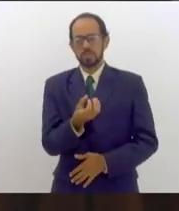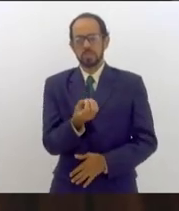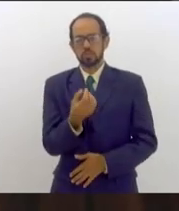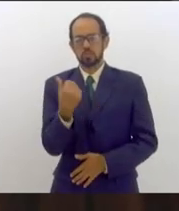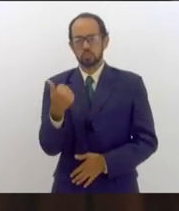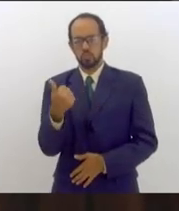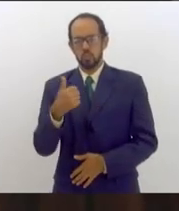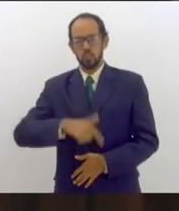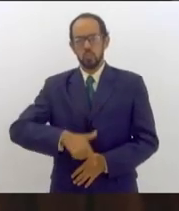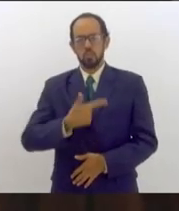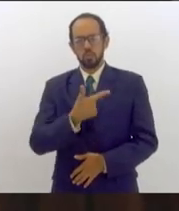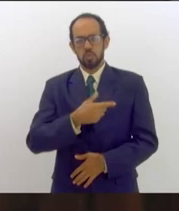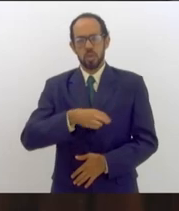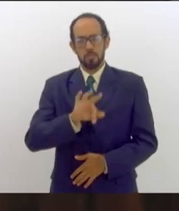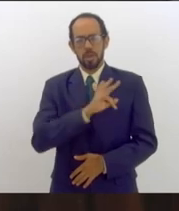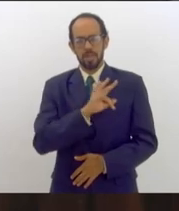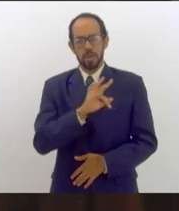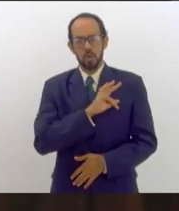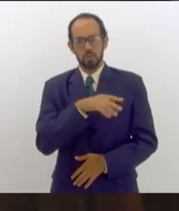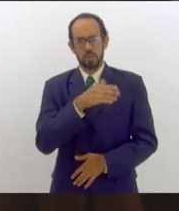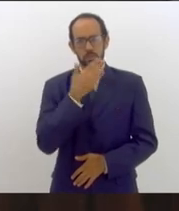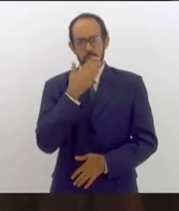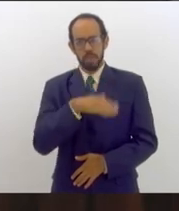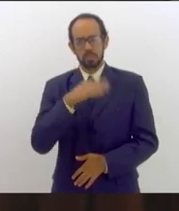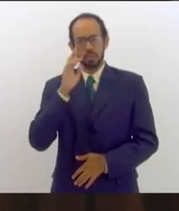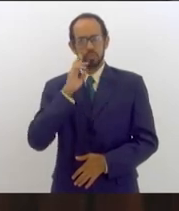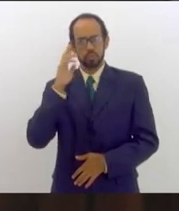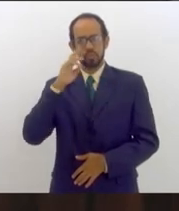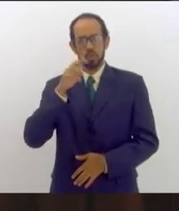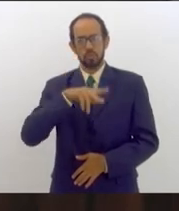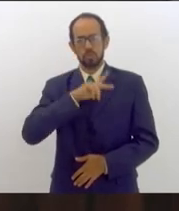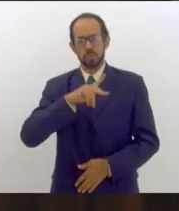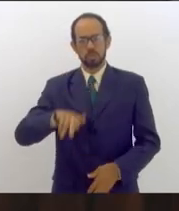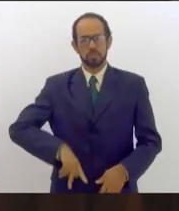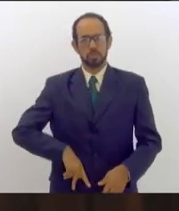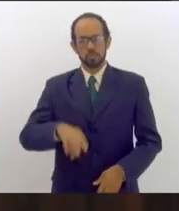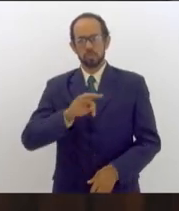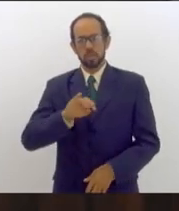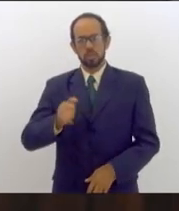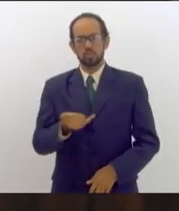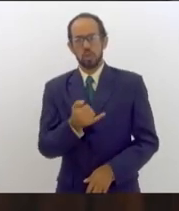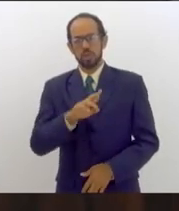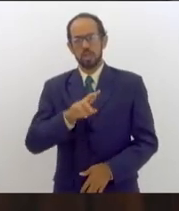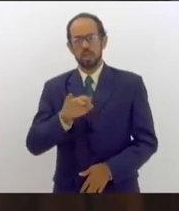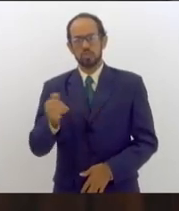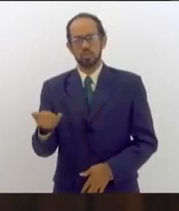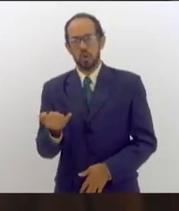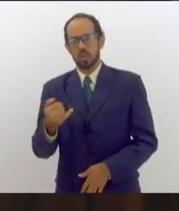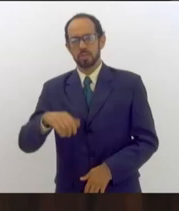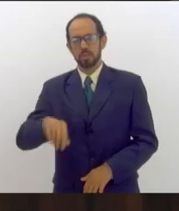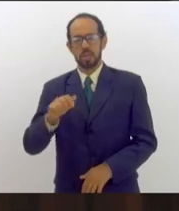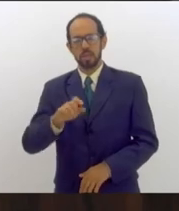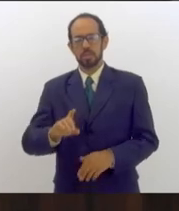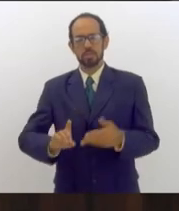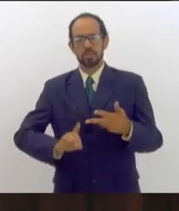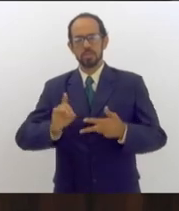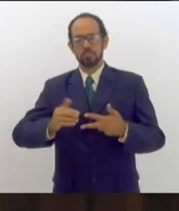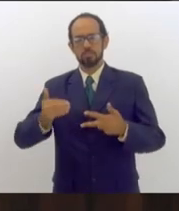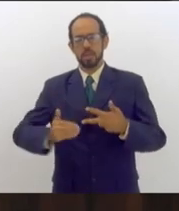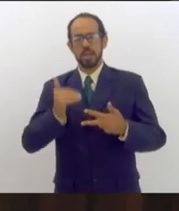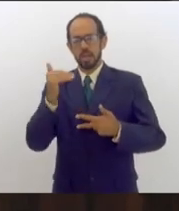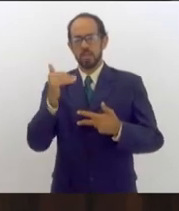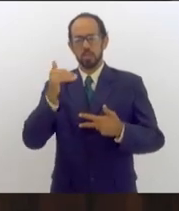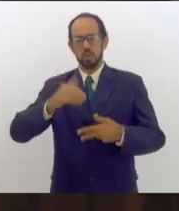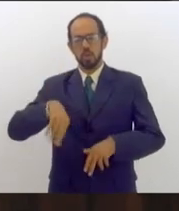da deputada Marta Rocha que solicita o excelentíssimo senhor presidente do TJRJ Desembargador Henrique Carlos de